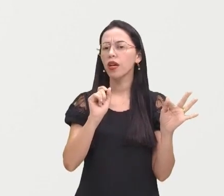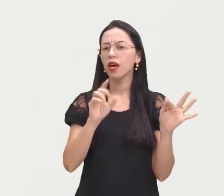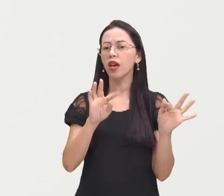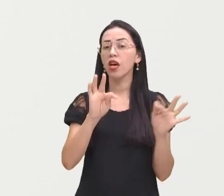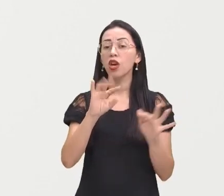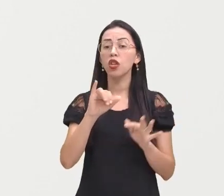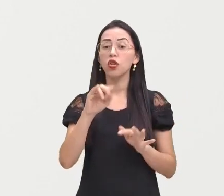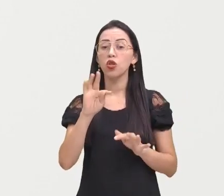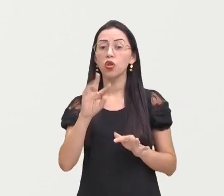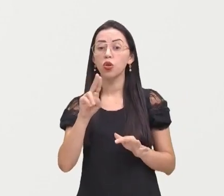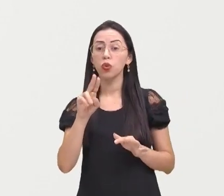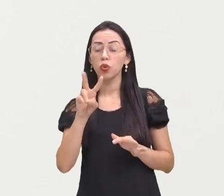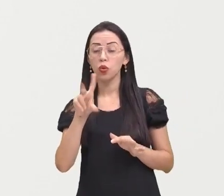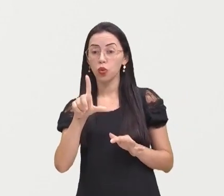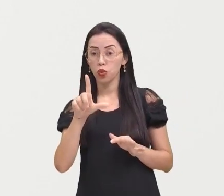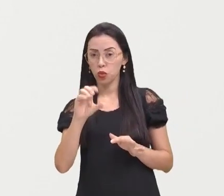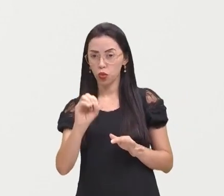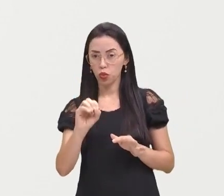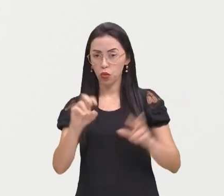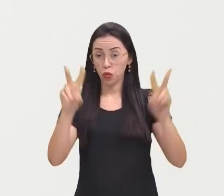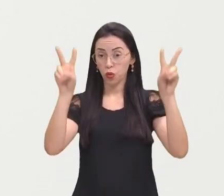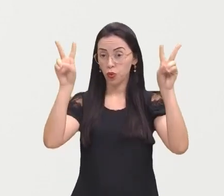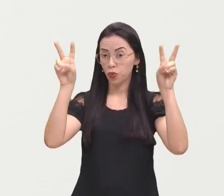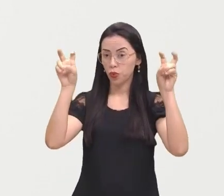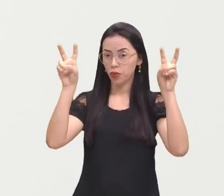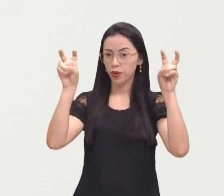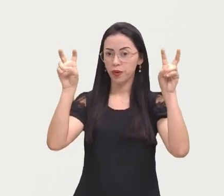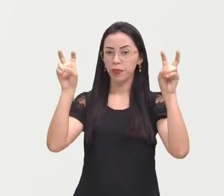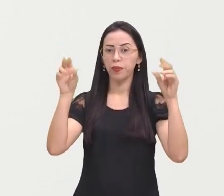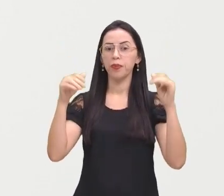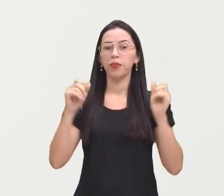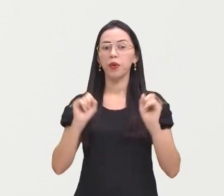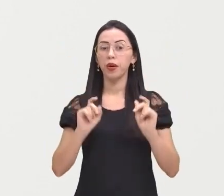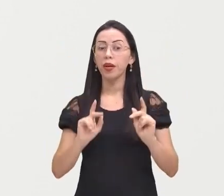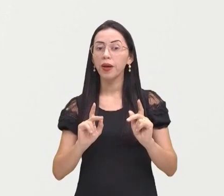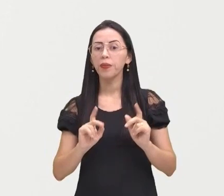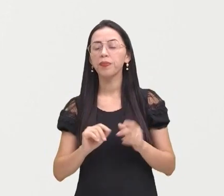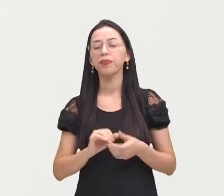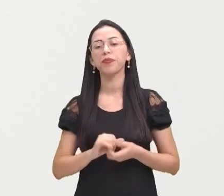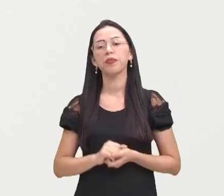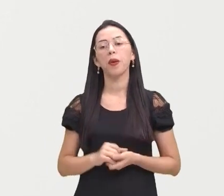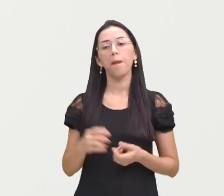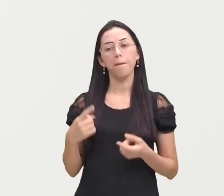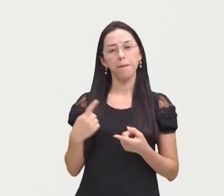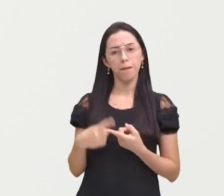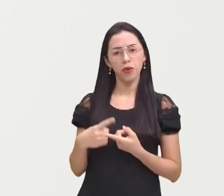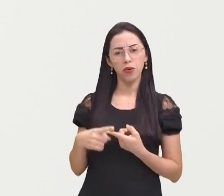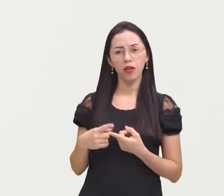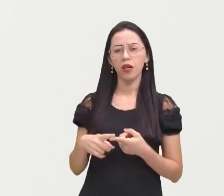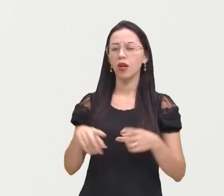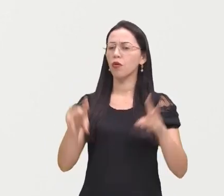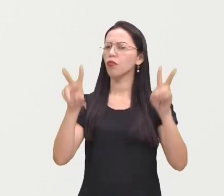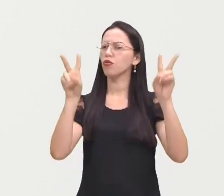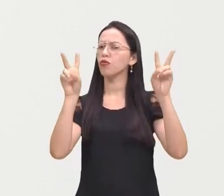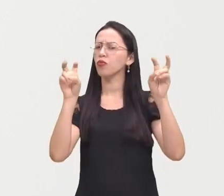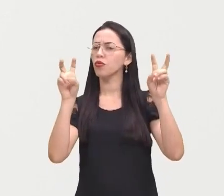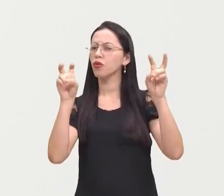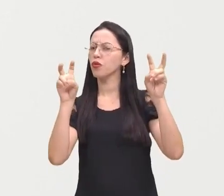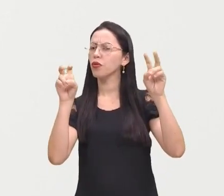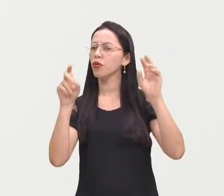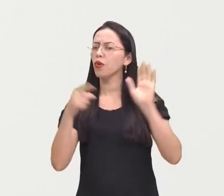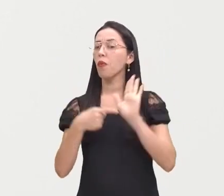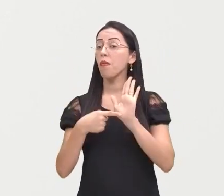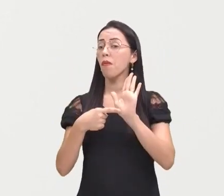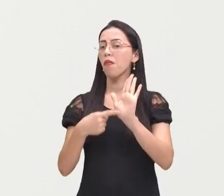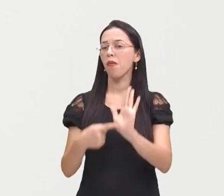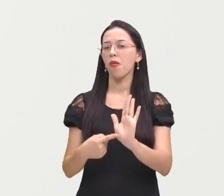rei do nosso relato, porque é a partir dele que nós vamos saber o que vai ser lido e